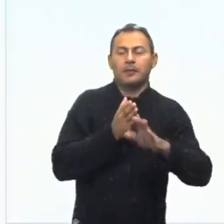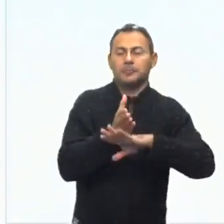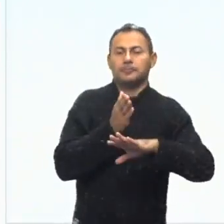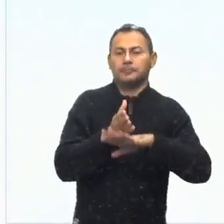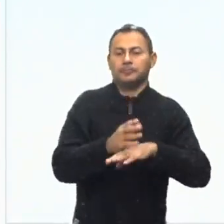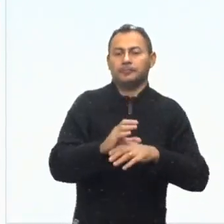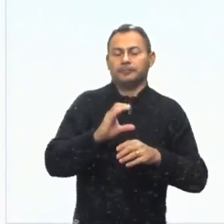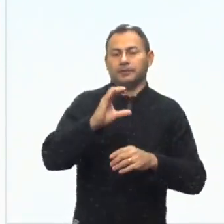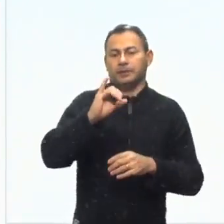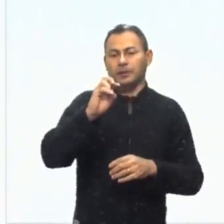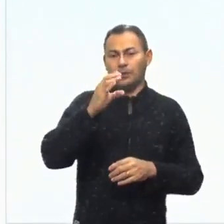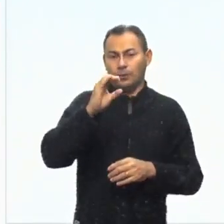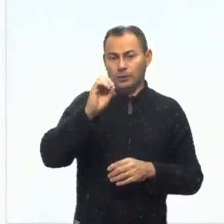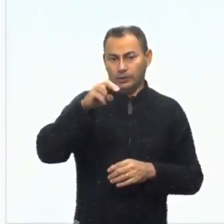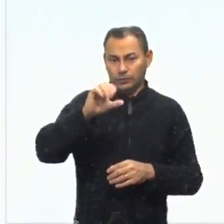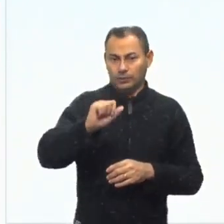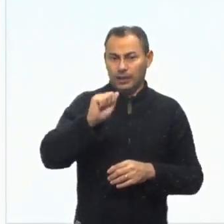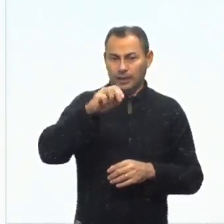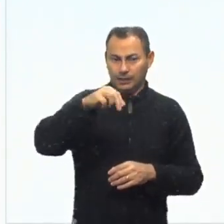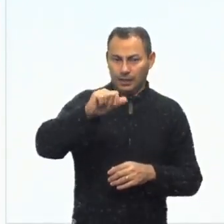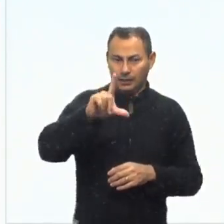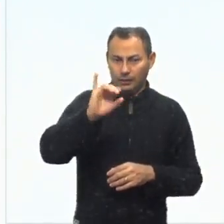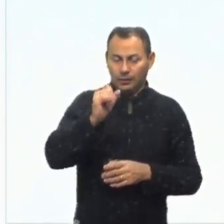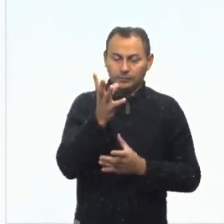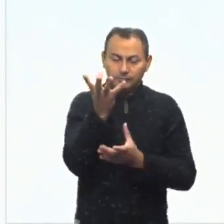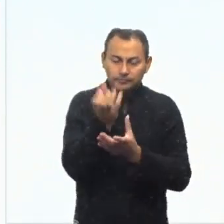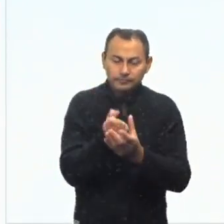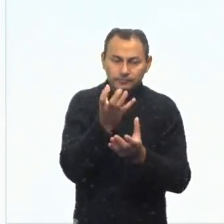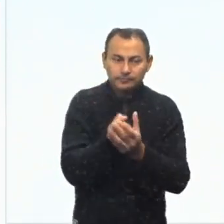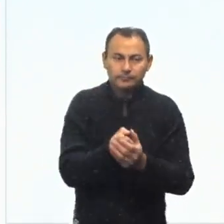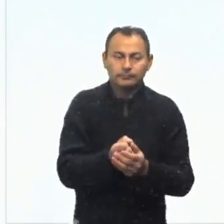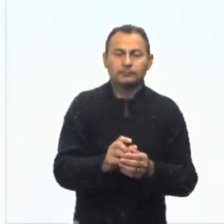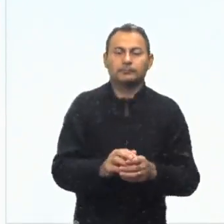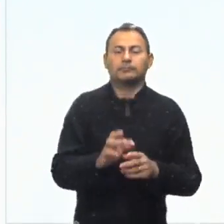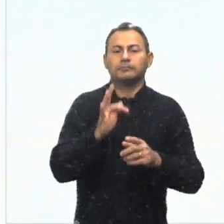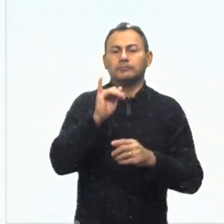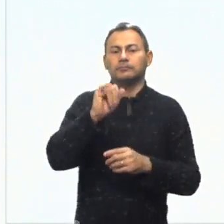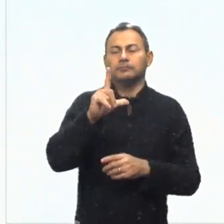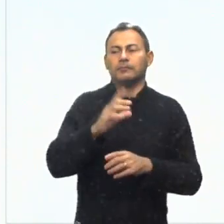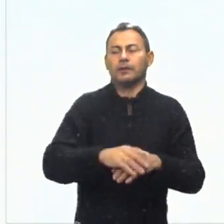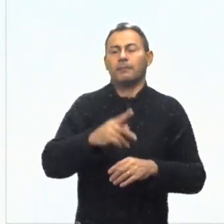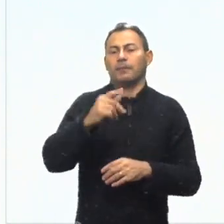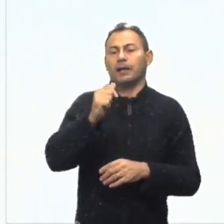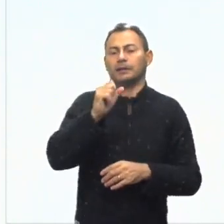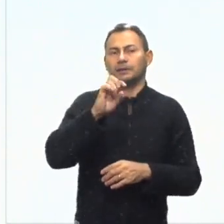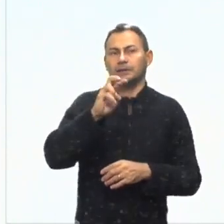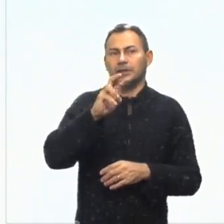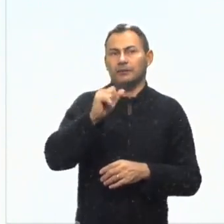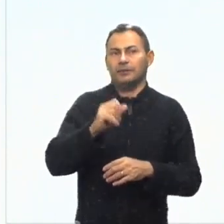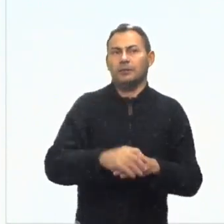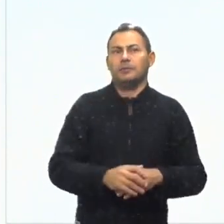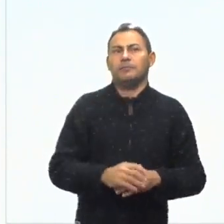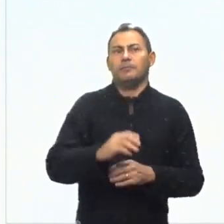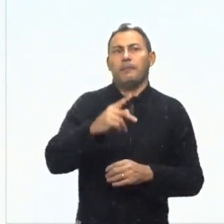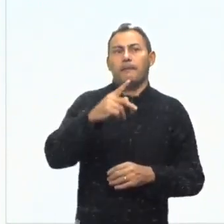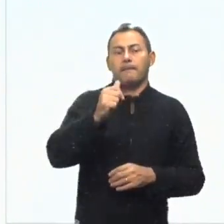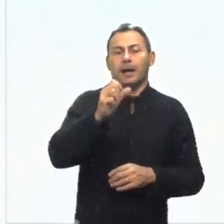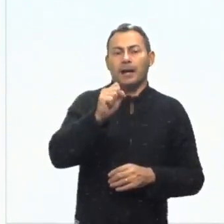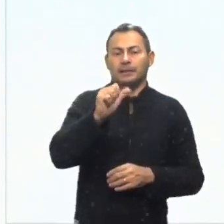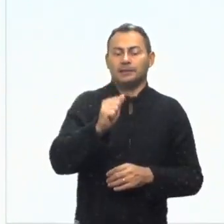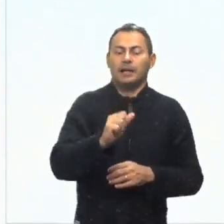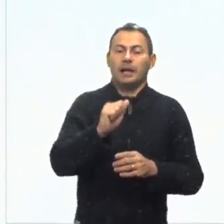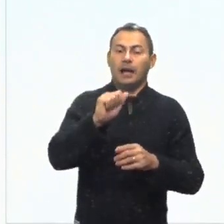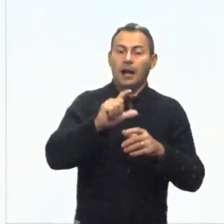circuitos analógicos, filtragens analógicas, filtro passivo passa alta, passa baixa,